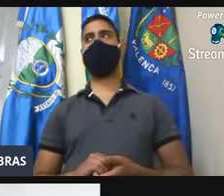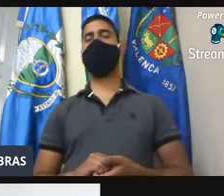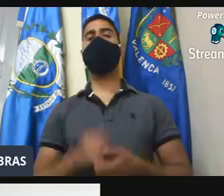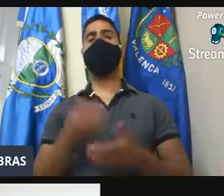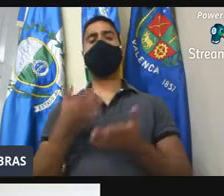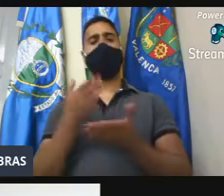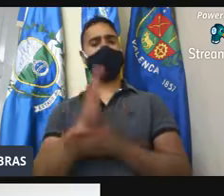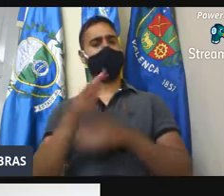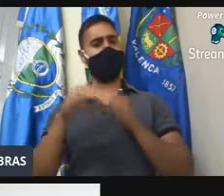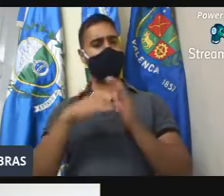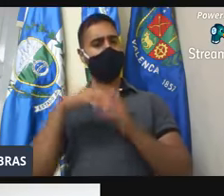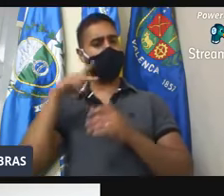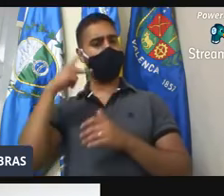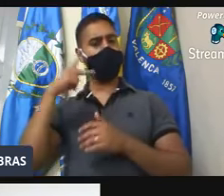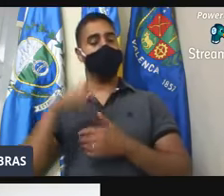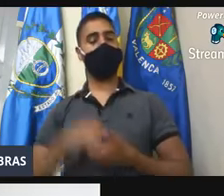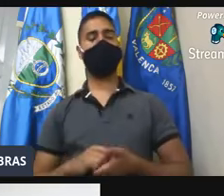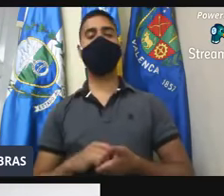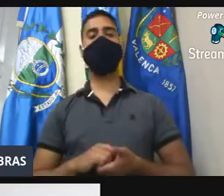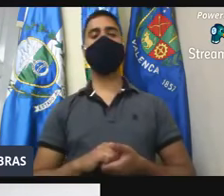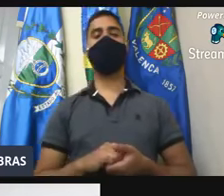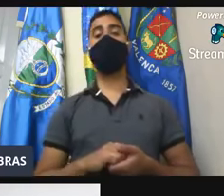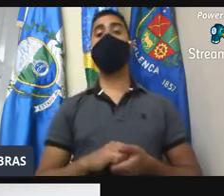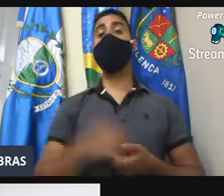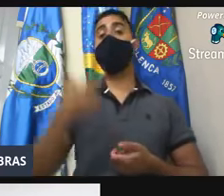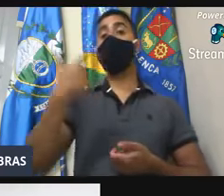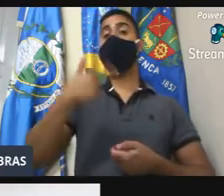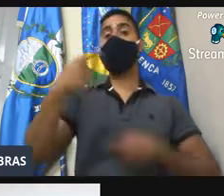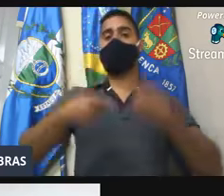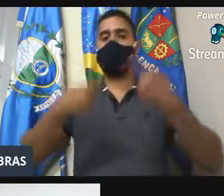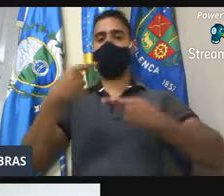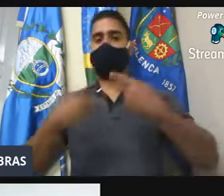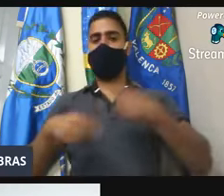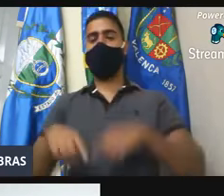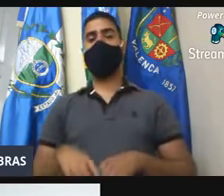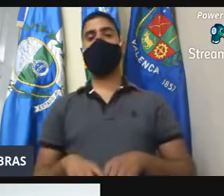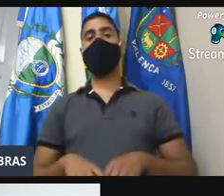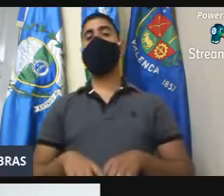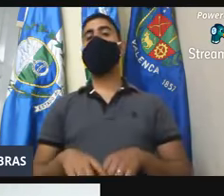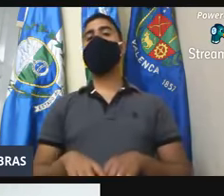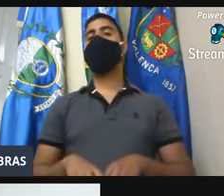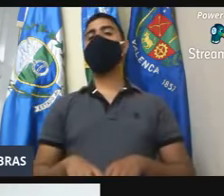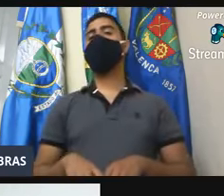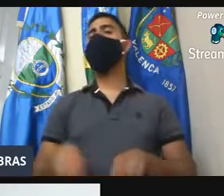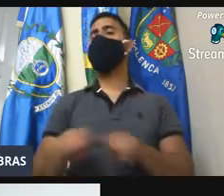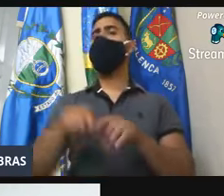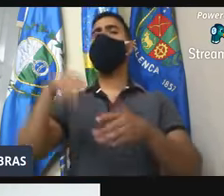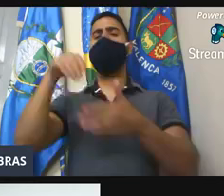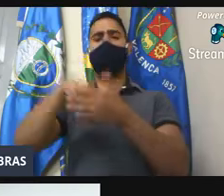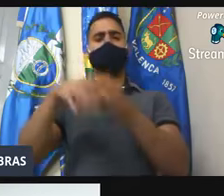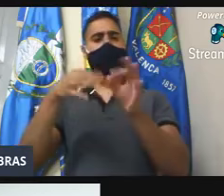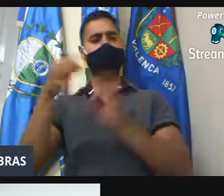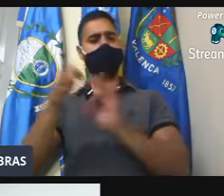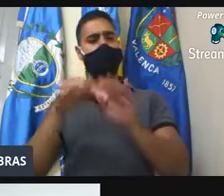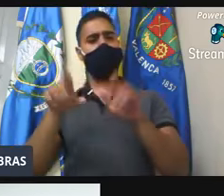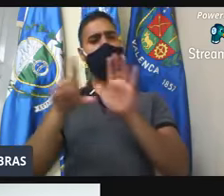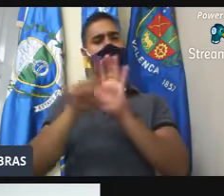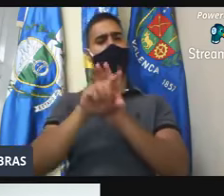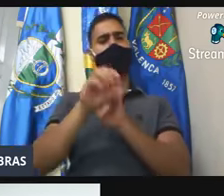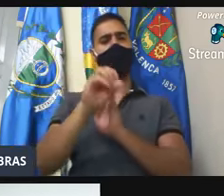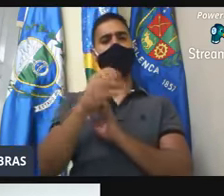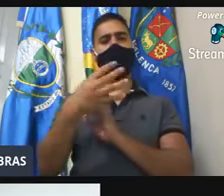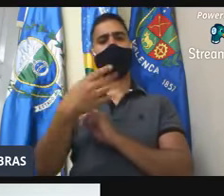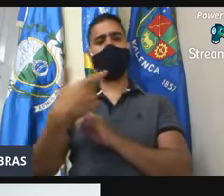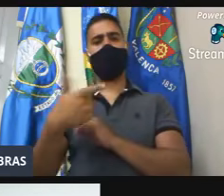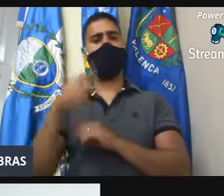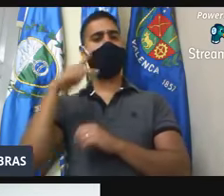Aprovo. Segunda discussão, segunda discussão e votação do projeto de lei ordinária 042-2020,